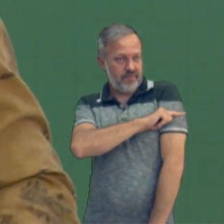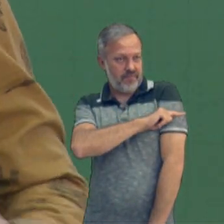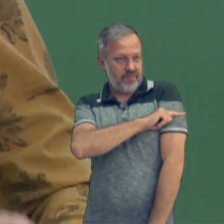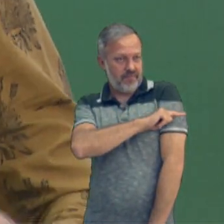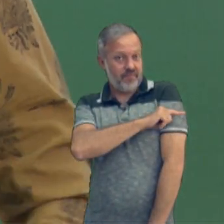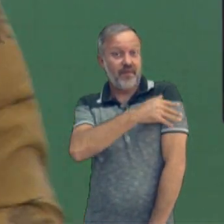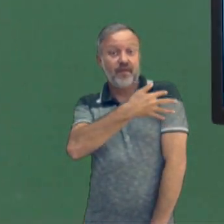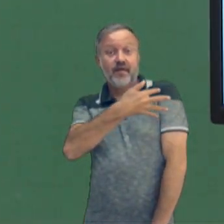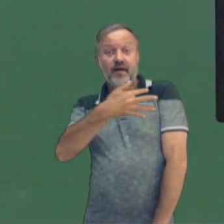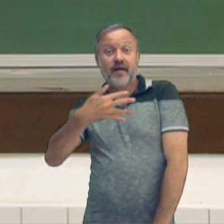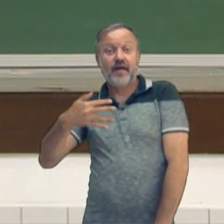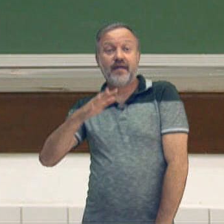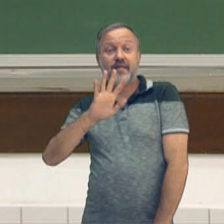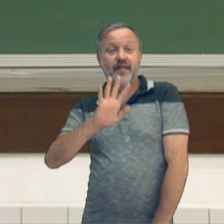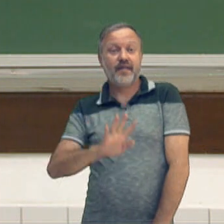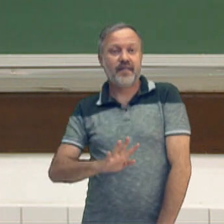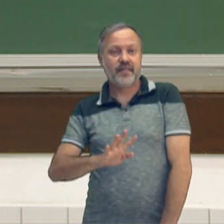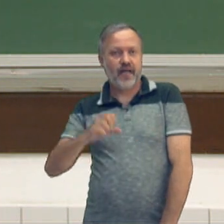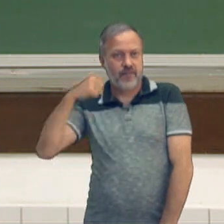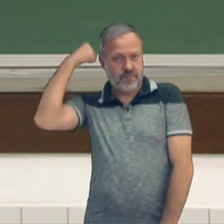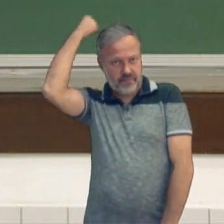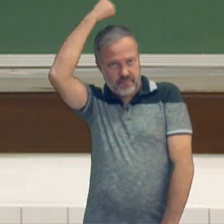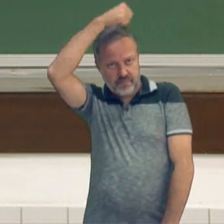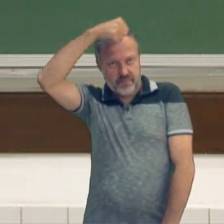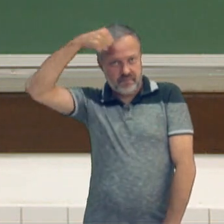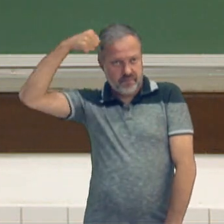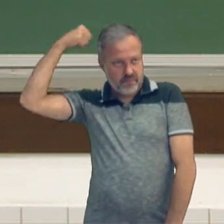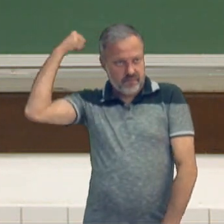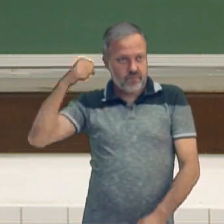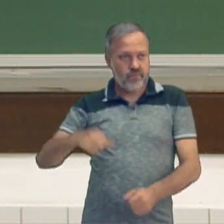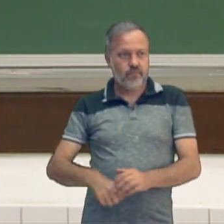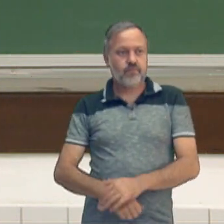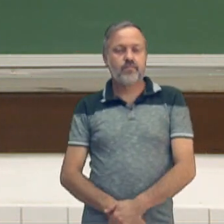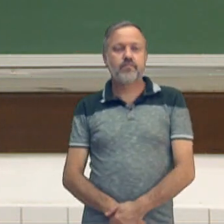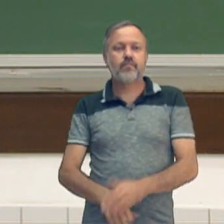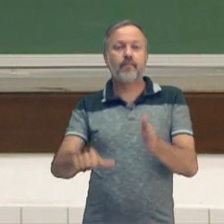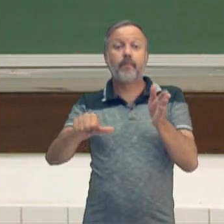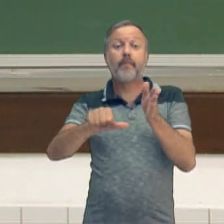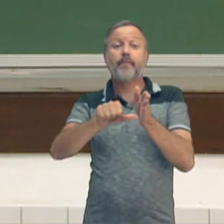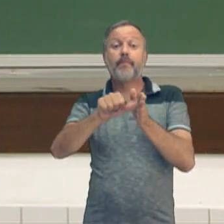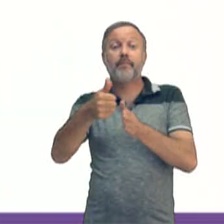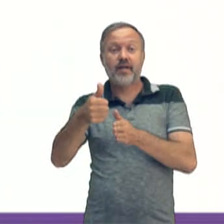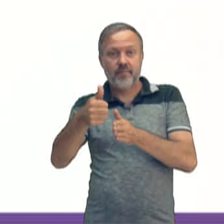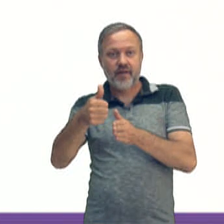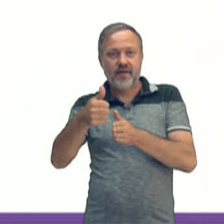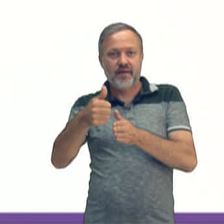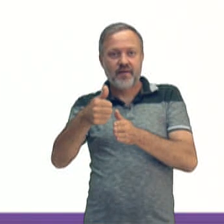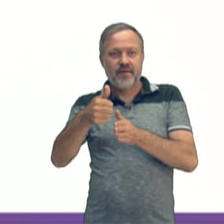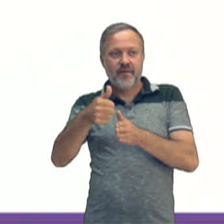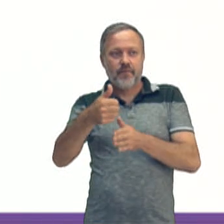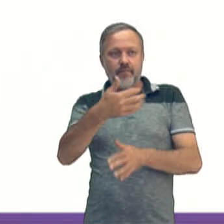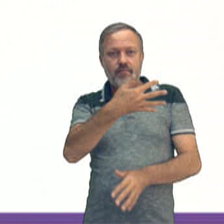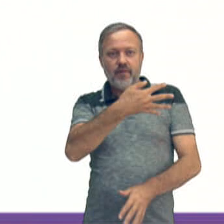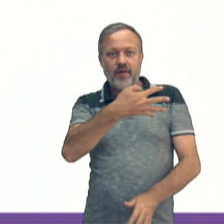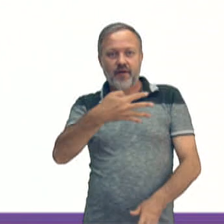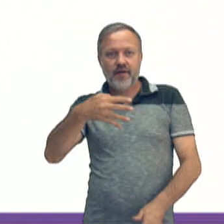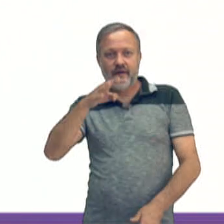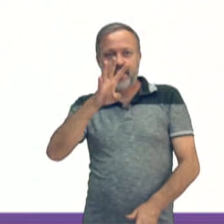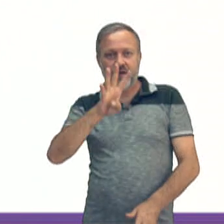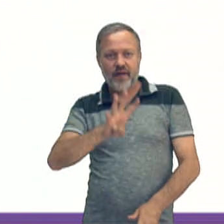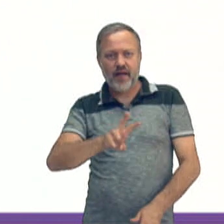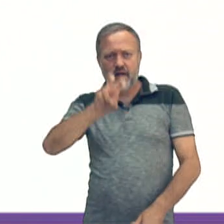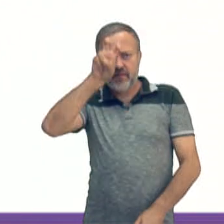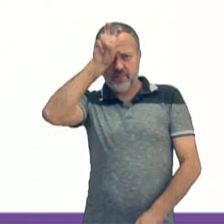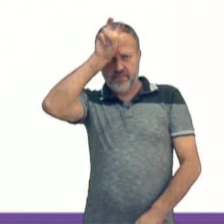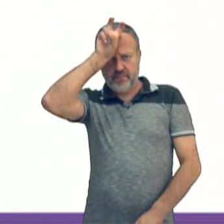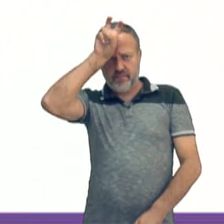calendários sagrados, respondendo o nosso quiz. Então, o primeiro calendário solar feito pelos